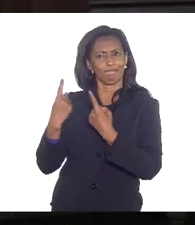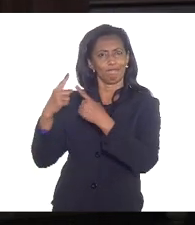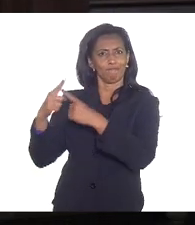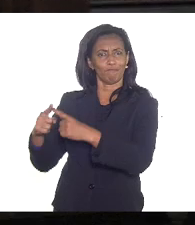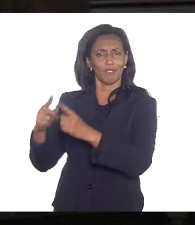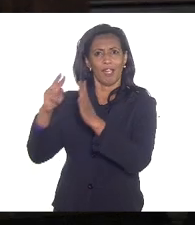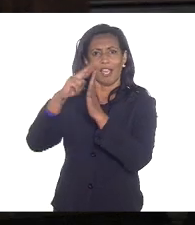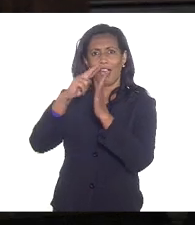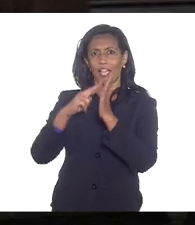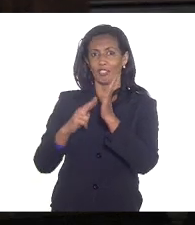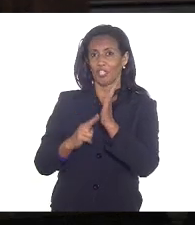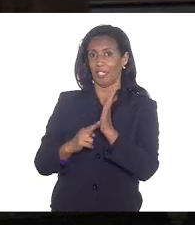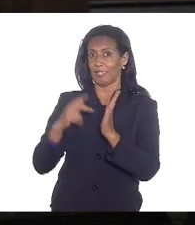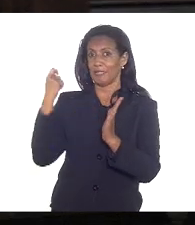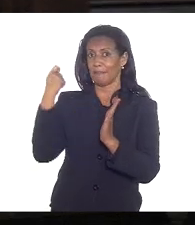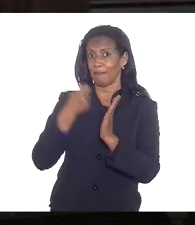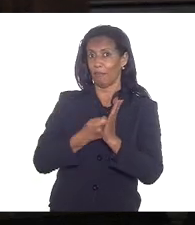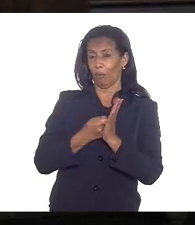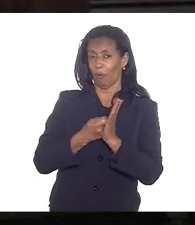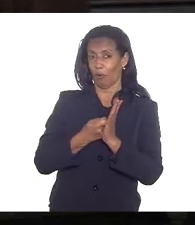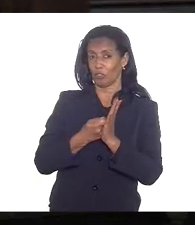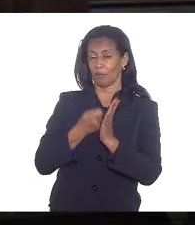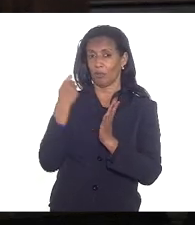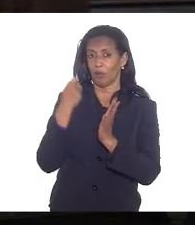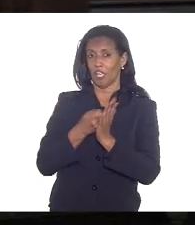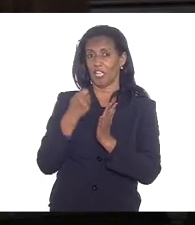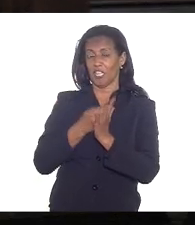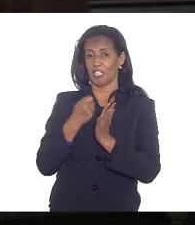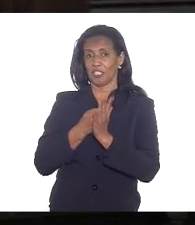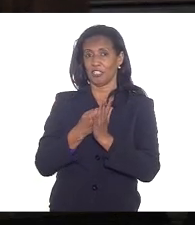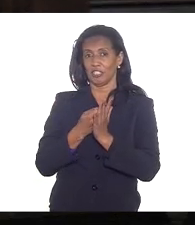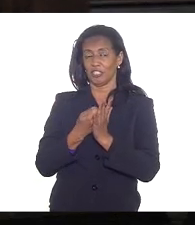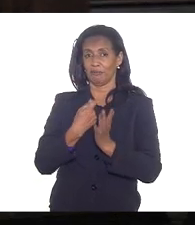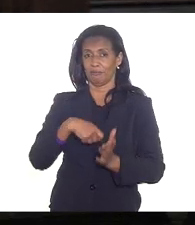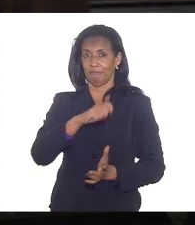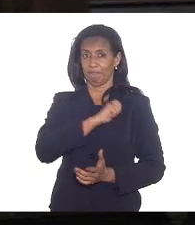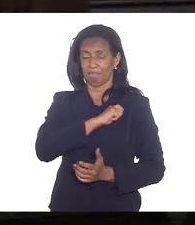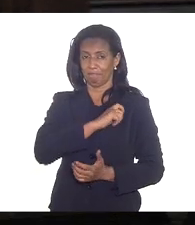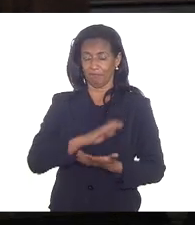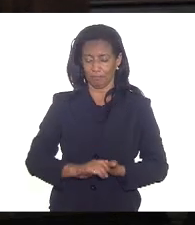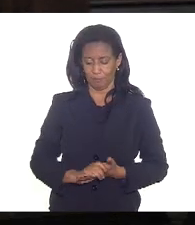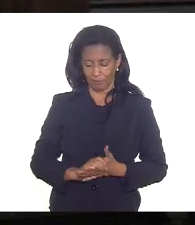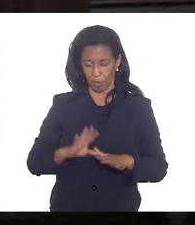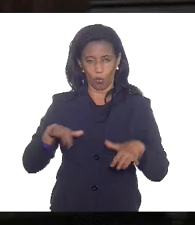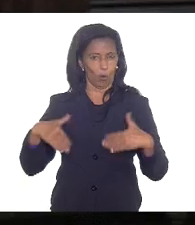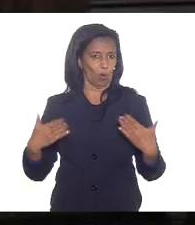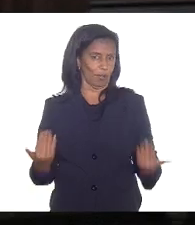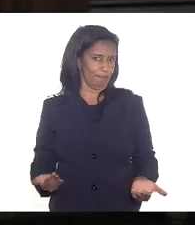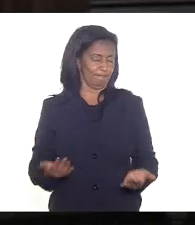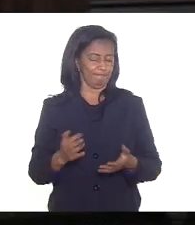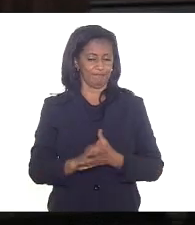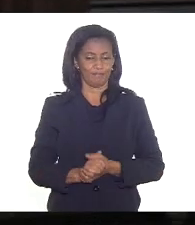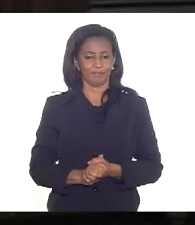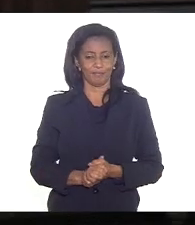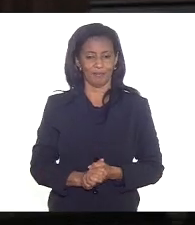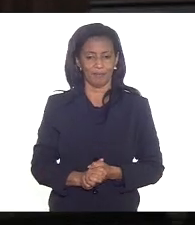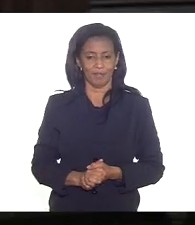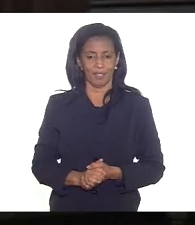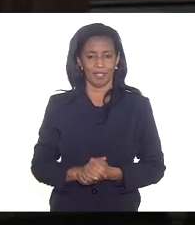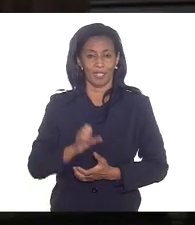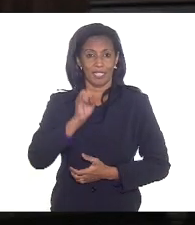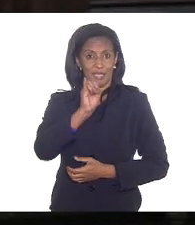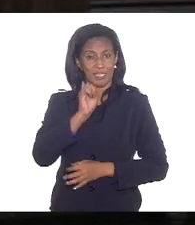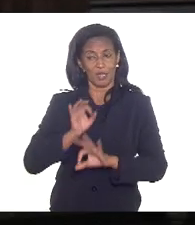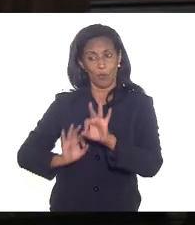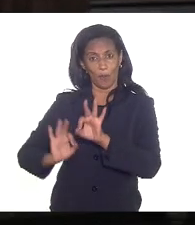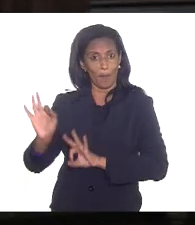as regras impostas pelo regime de recuperação fiscal e E se